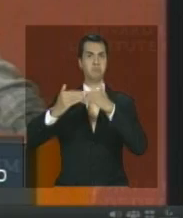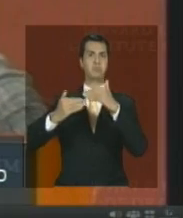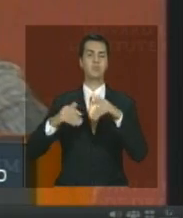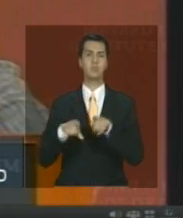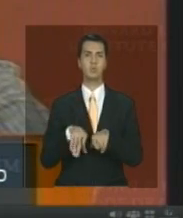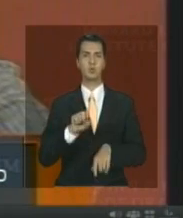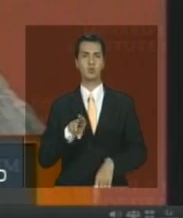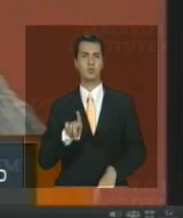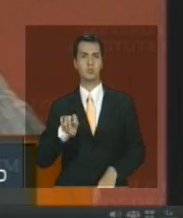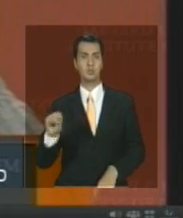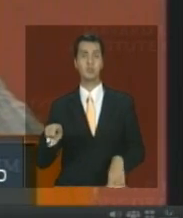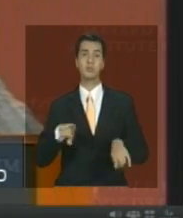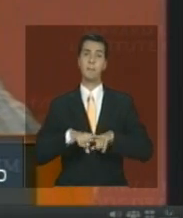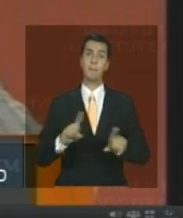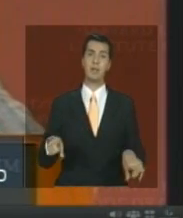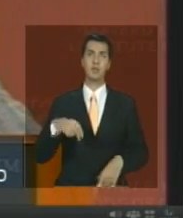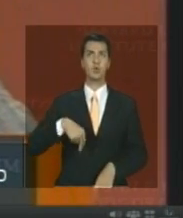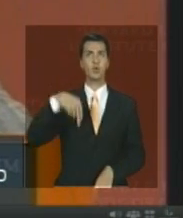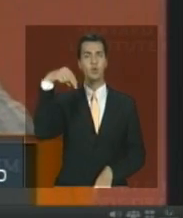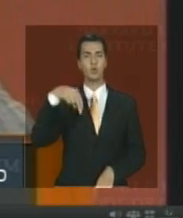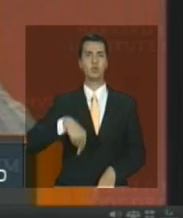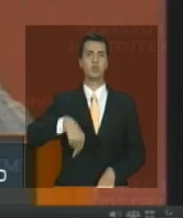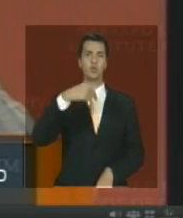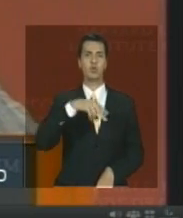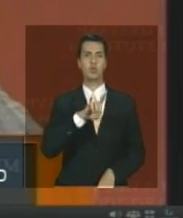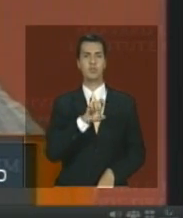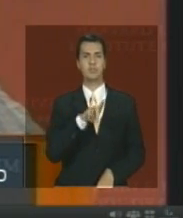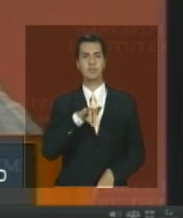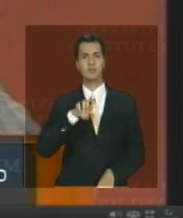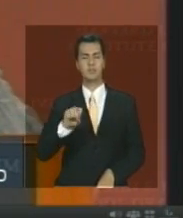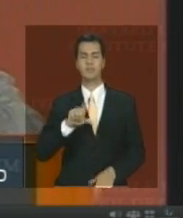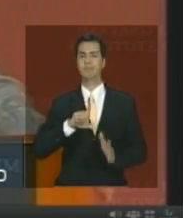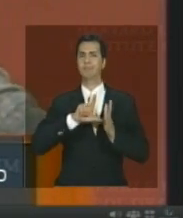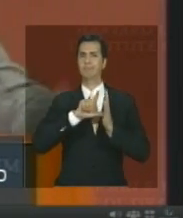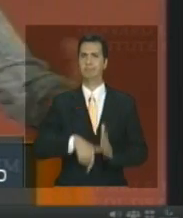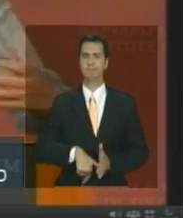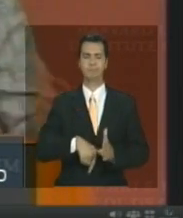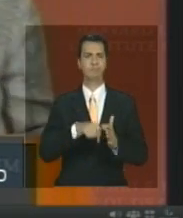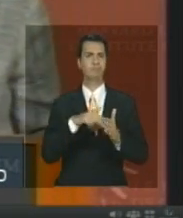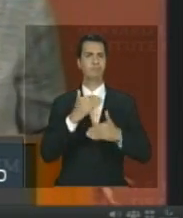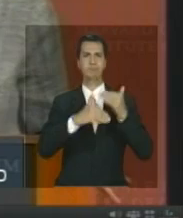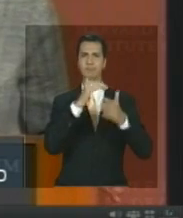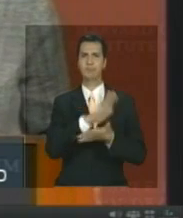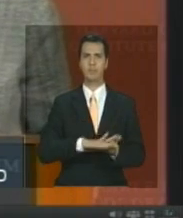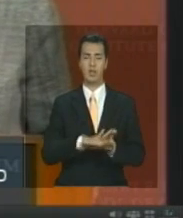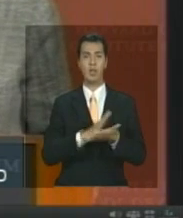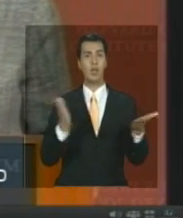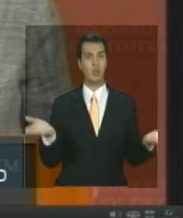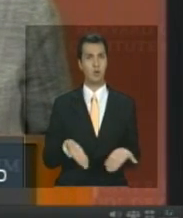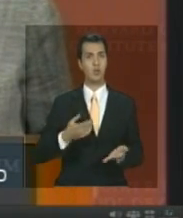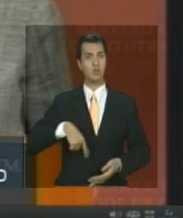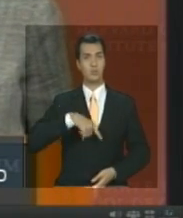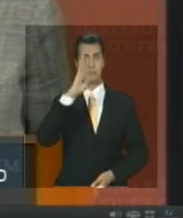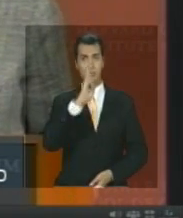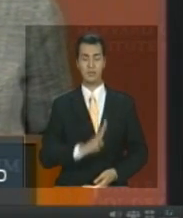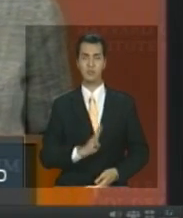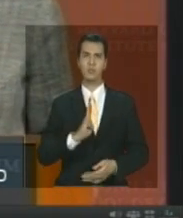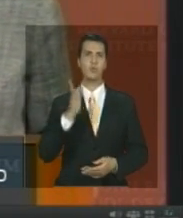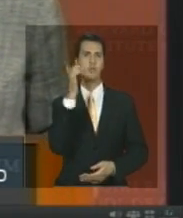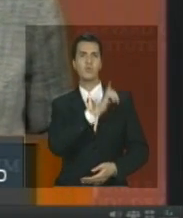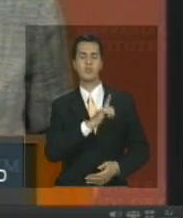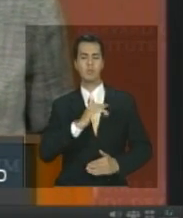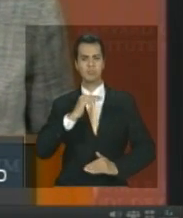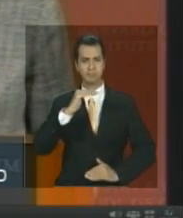um Norte e um Nordeste muito atrasado. Nós estamos reequilibrando esta relação. E